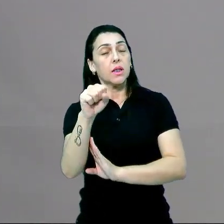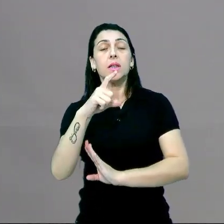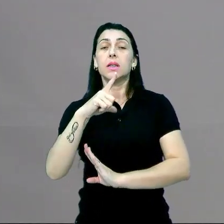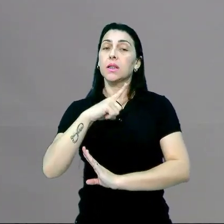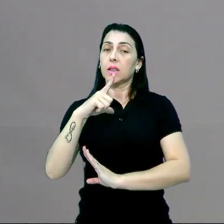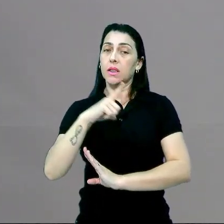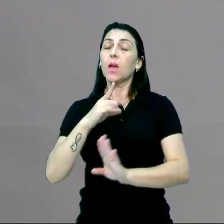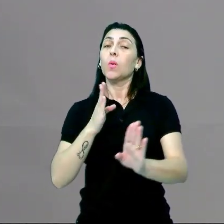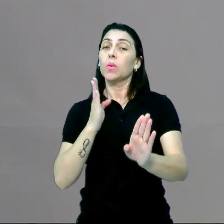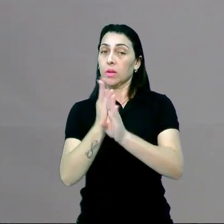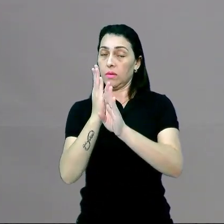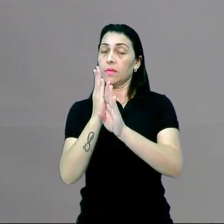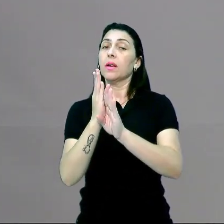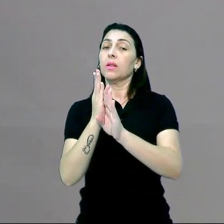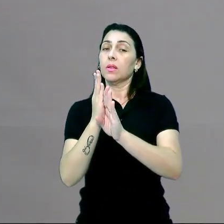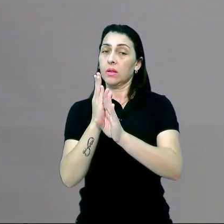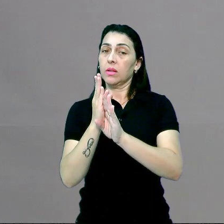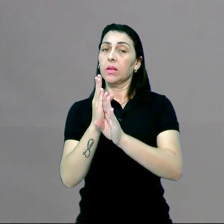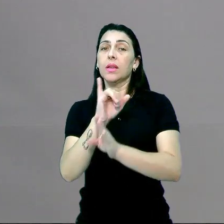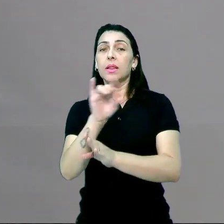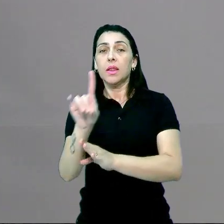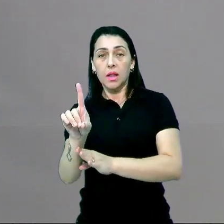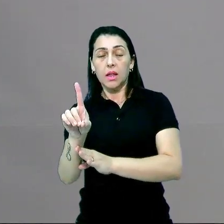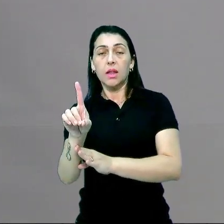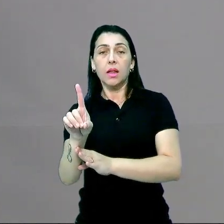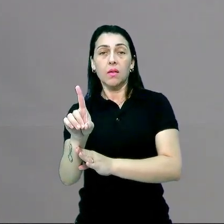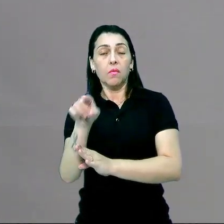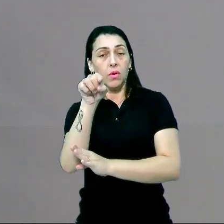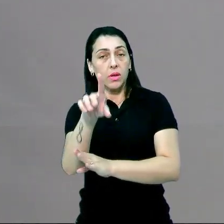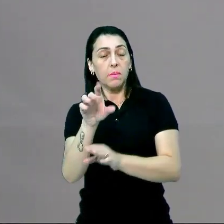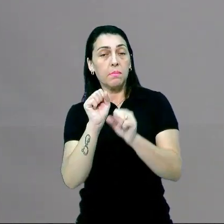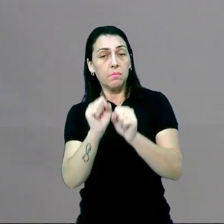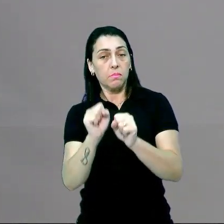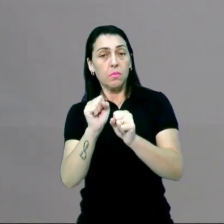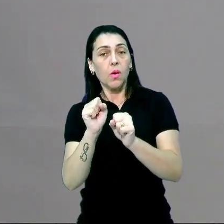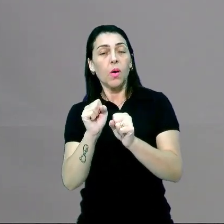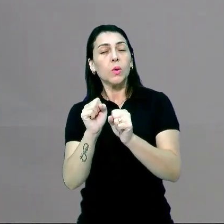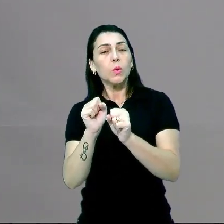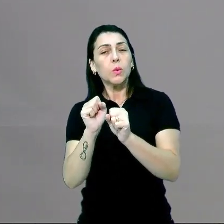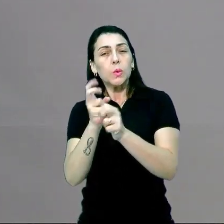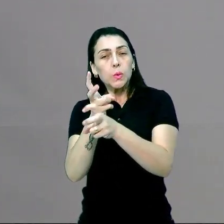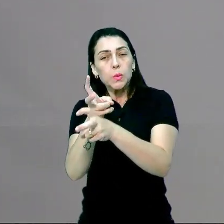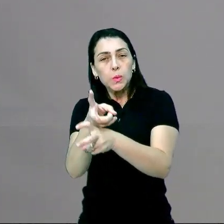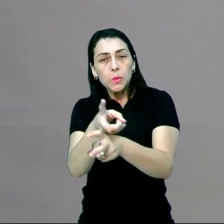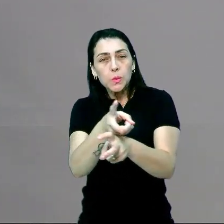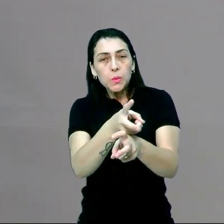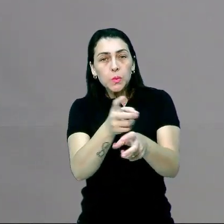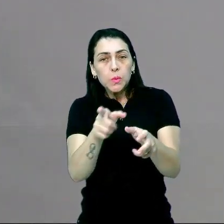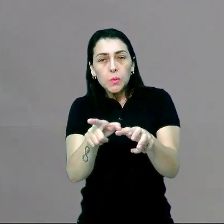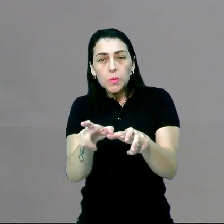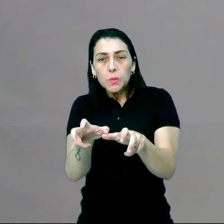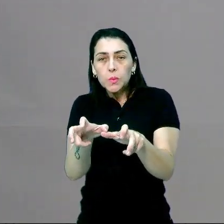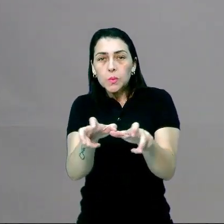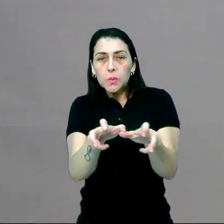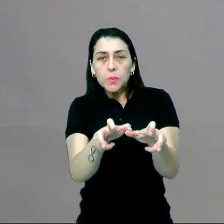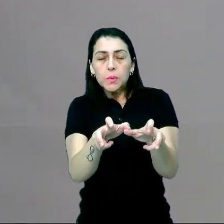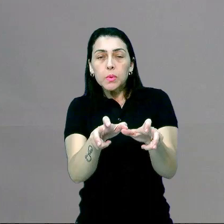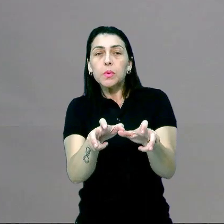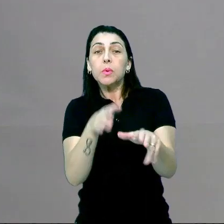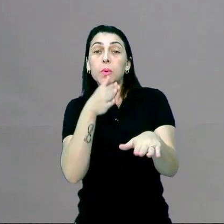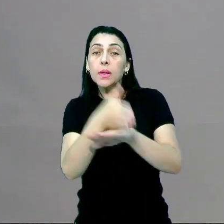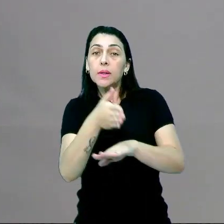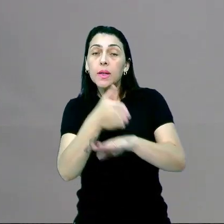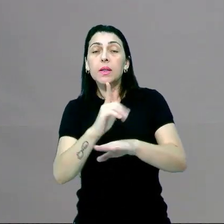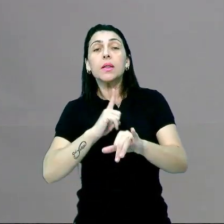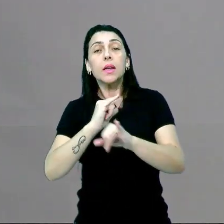um identificador, tá? Que é um ID, em que você pode ser rastreado e todos os acessos que você tem na